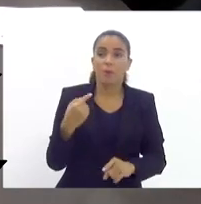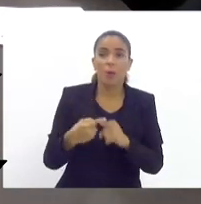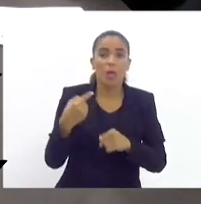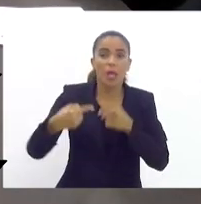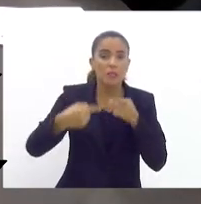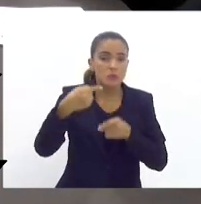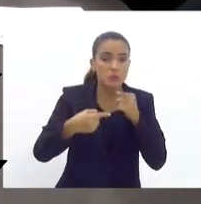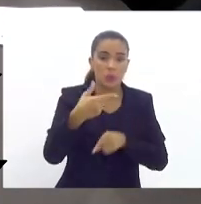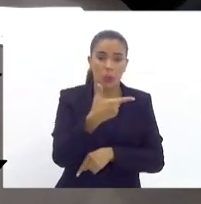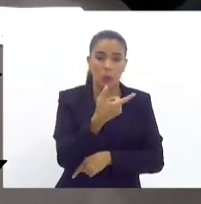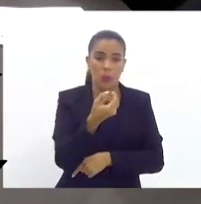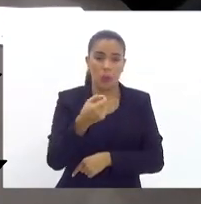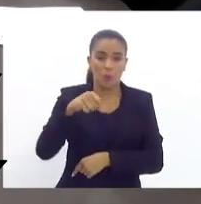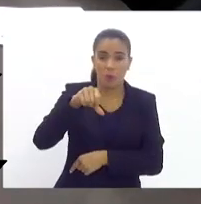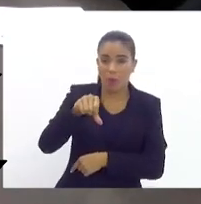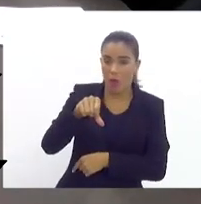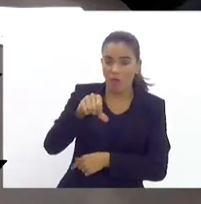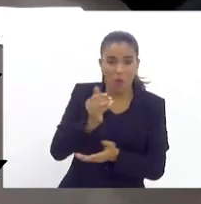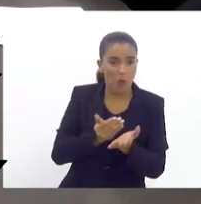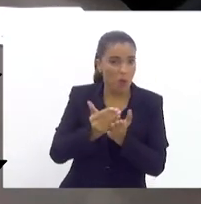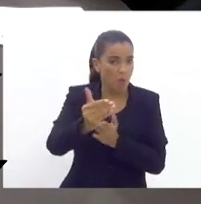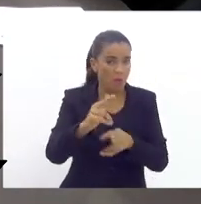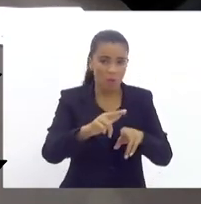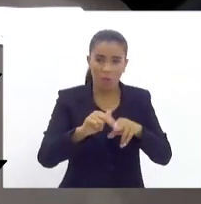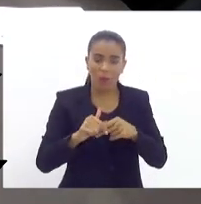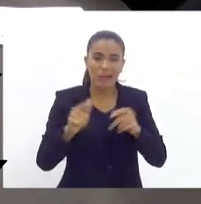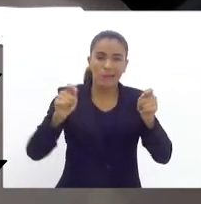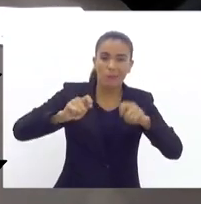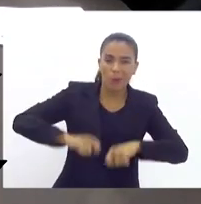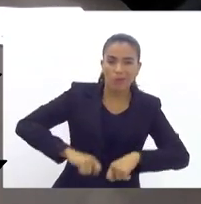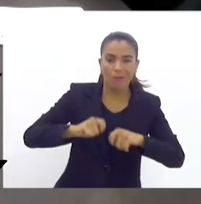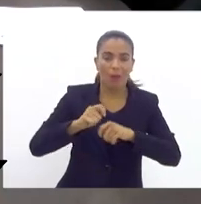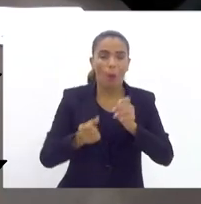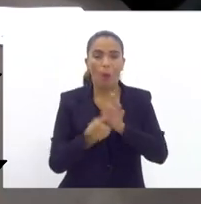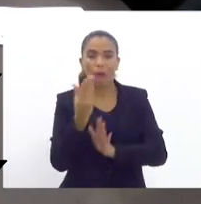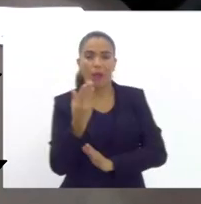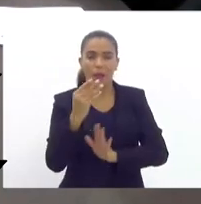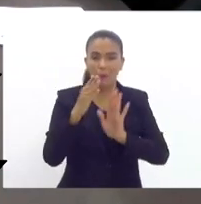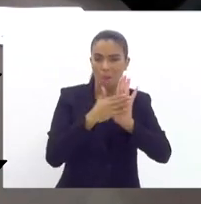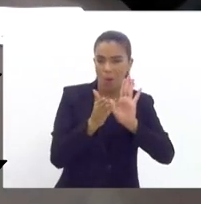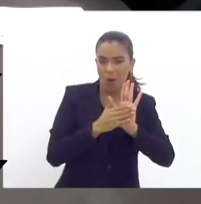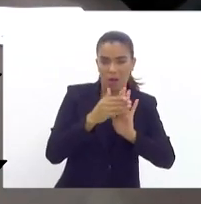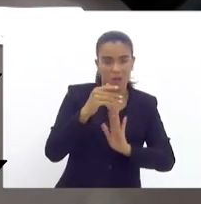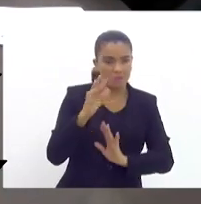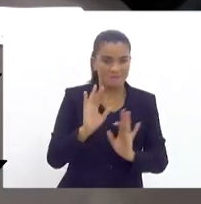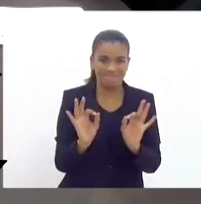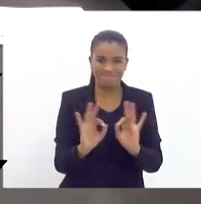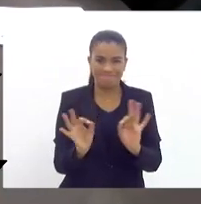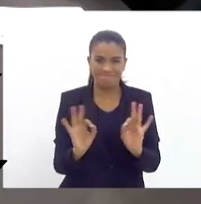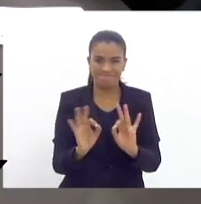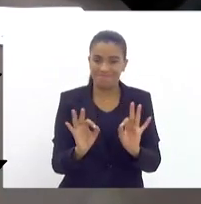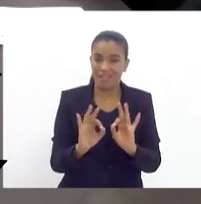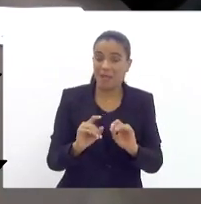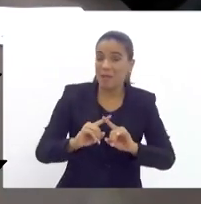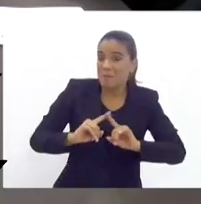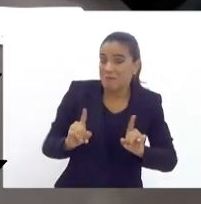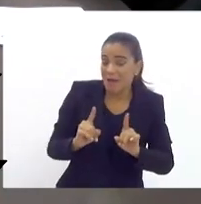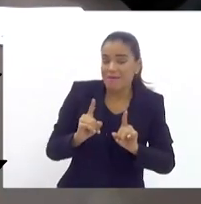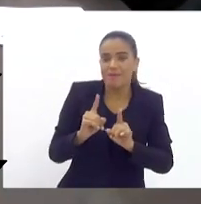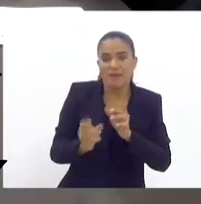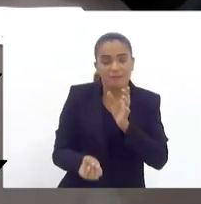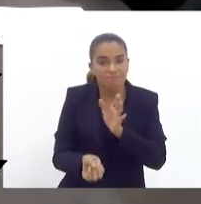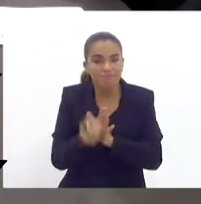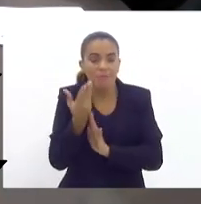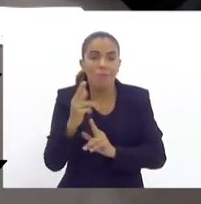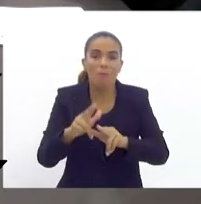em 2009, ela não se deu sobre a possibilidade ou não de se criar programas, mas ela se deu